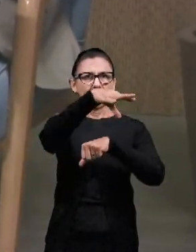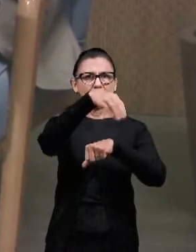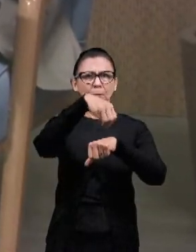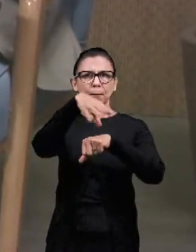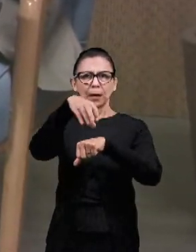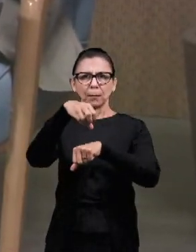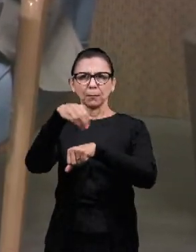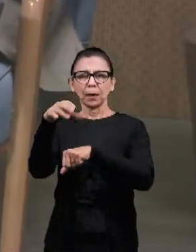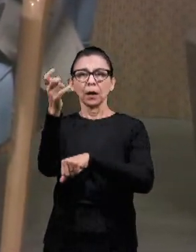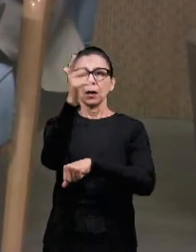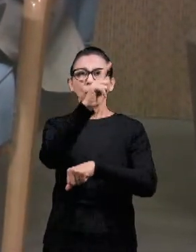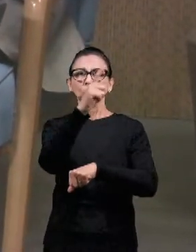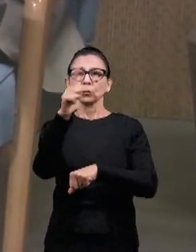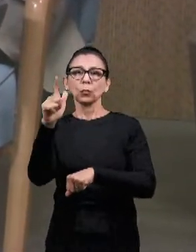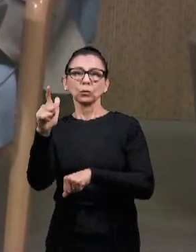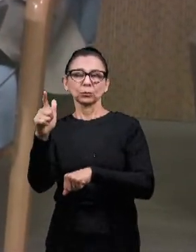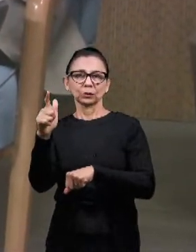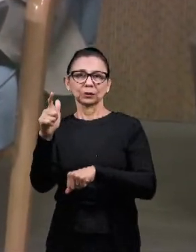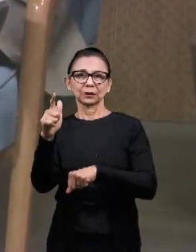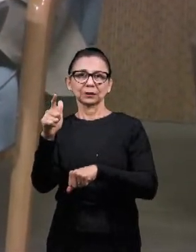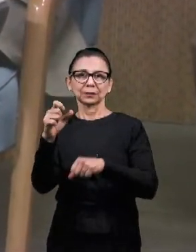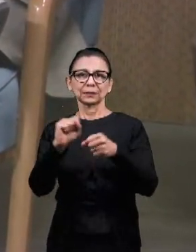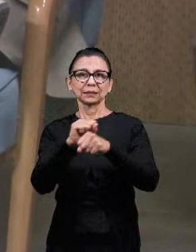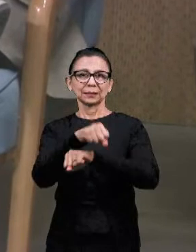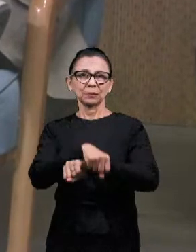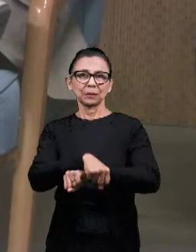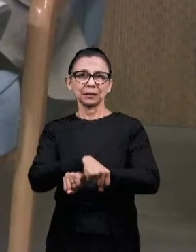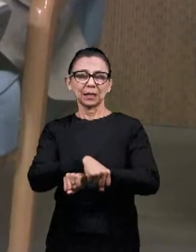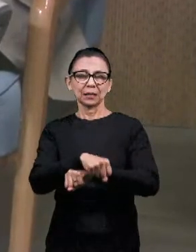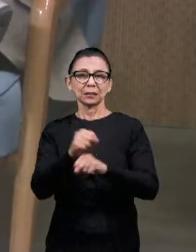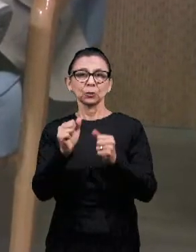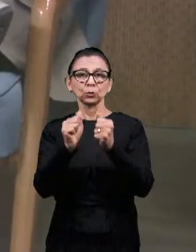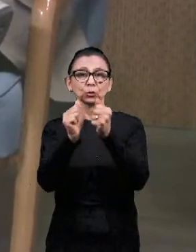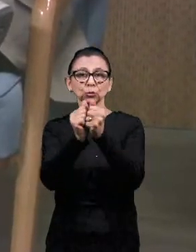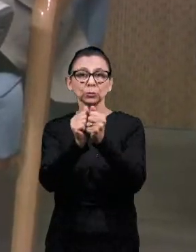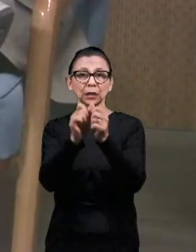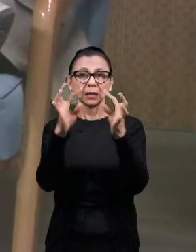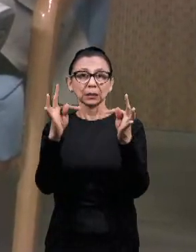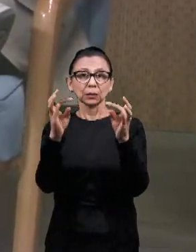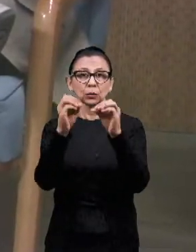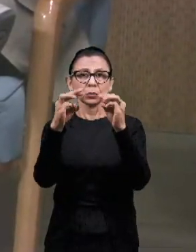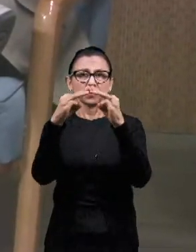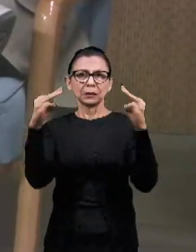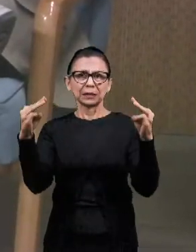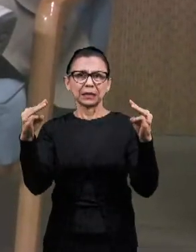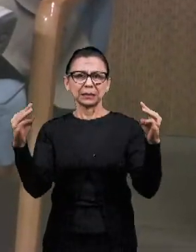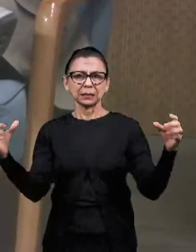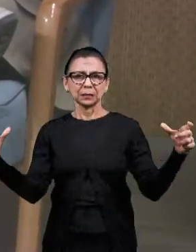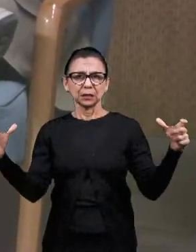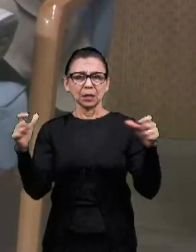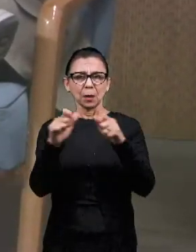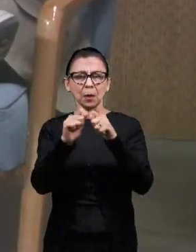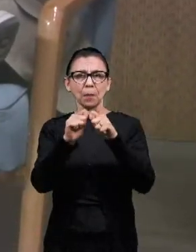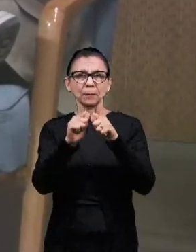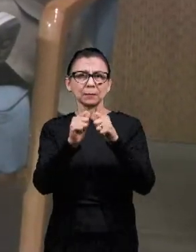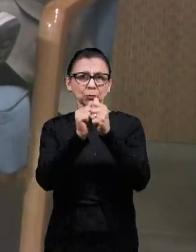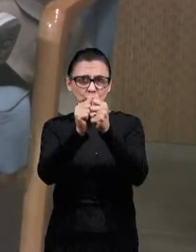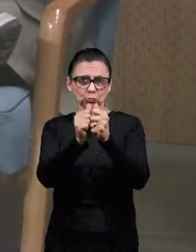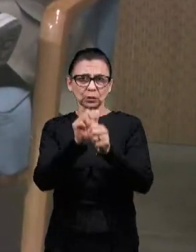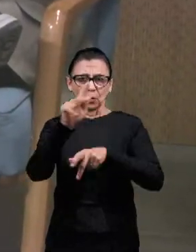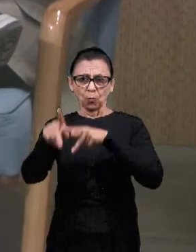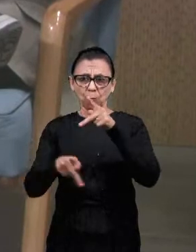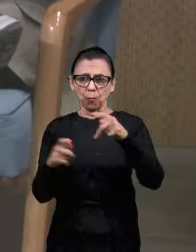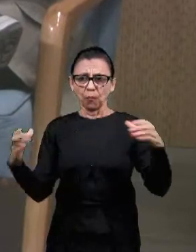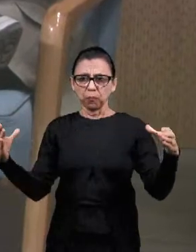nós podíamos ter nas salas, juntando todos dos Manaíns? Talvez uns 10 mil, se eu conseguisse juntar quase